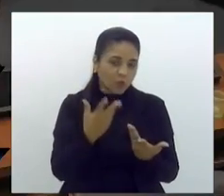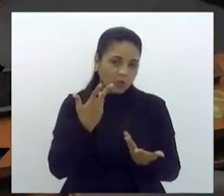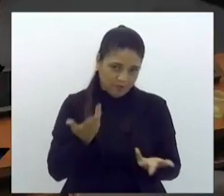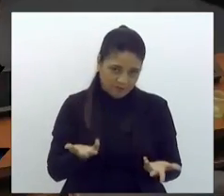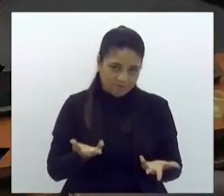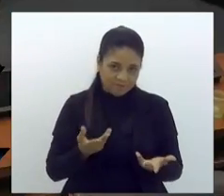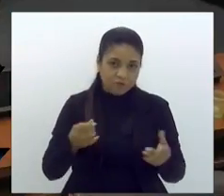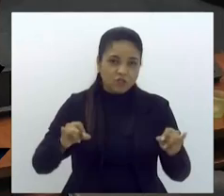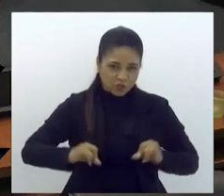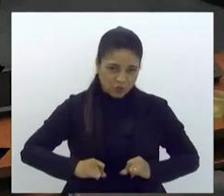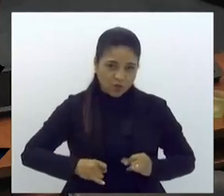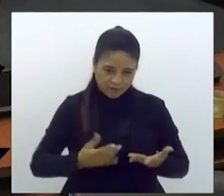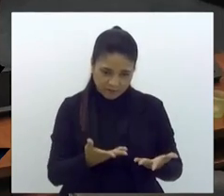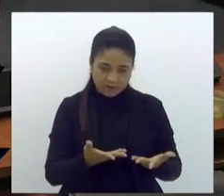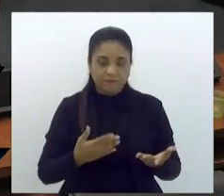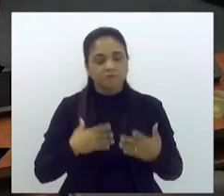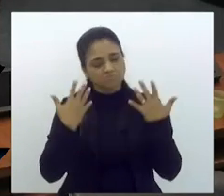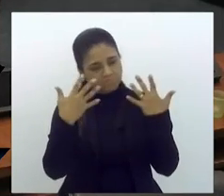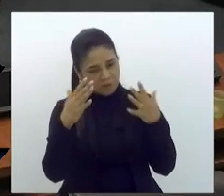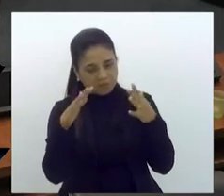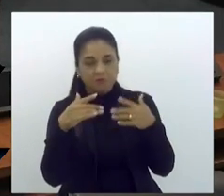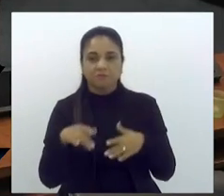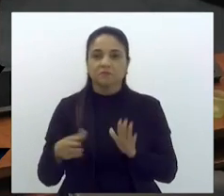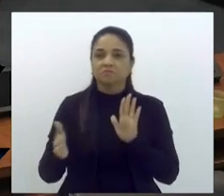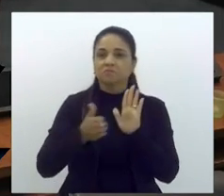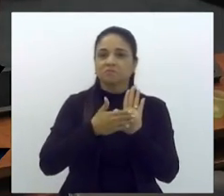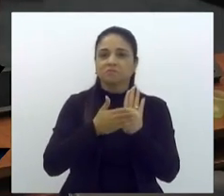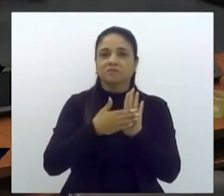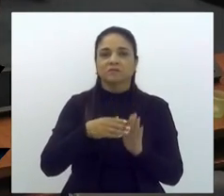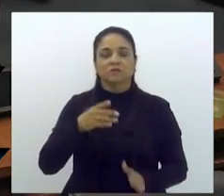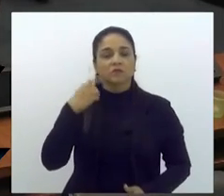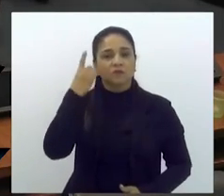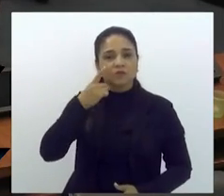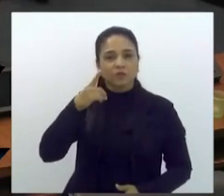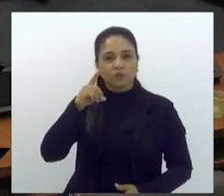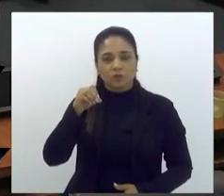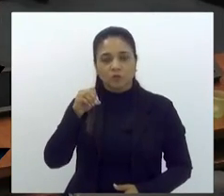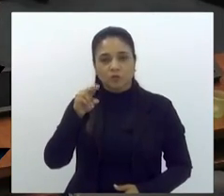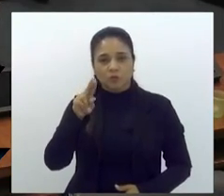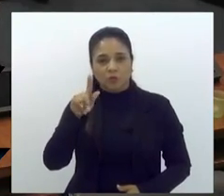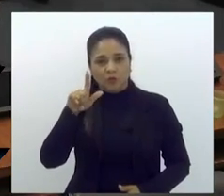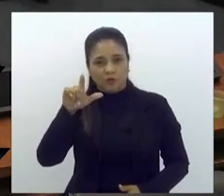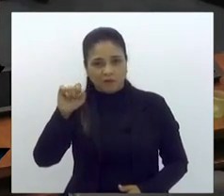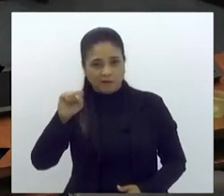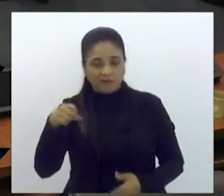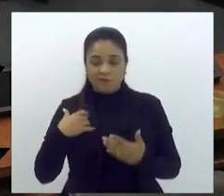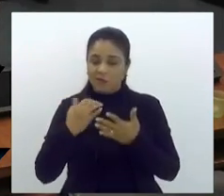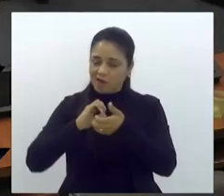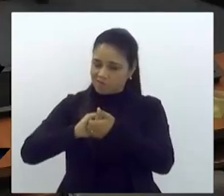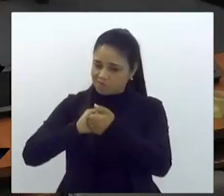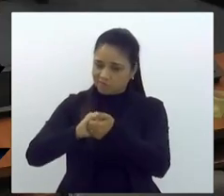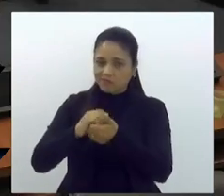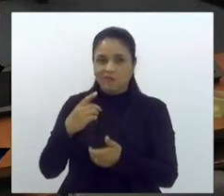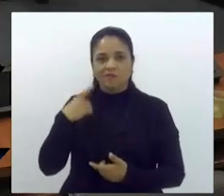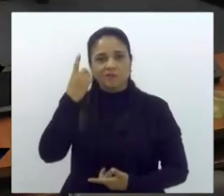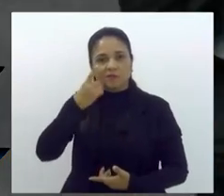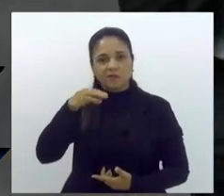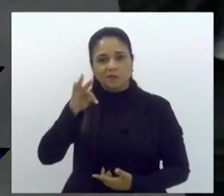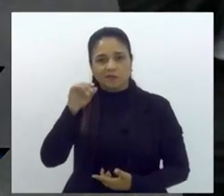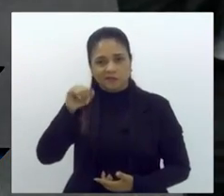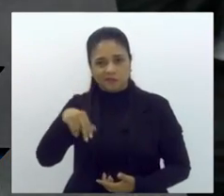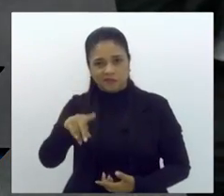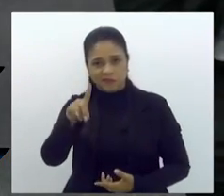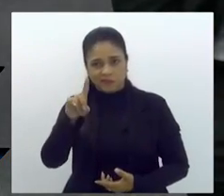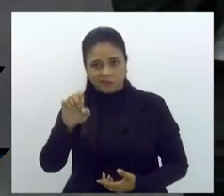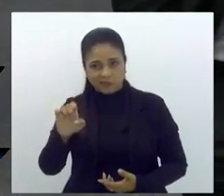Deputado Douglas ruas autor da proposta e quero cumprimentar aqui o deputado e dizer que